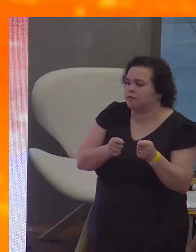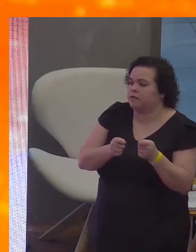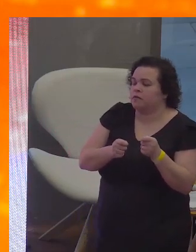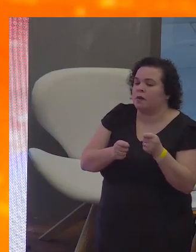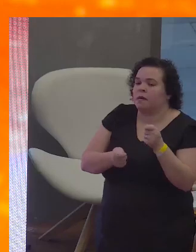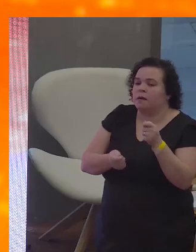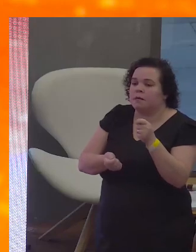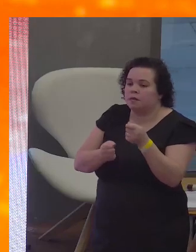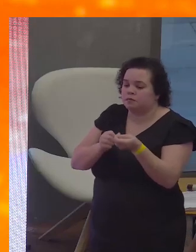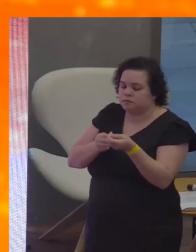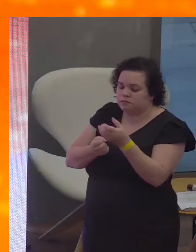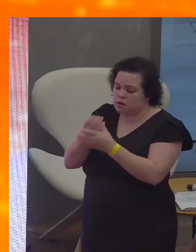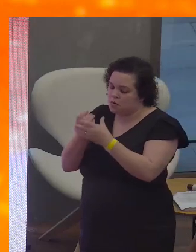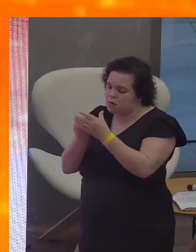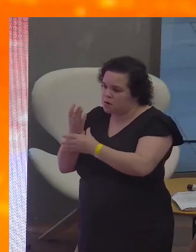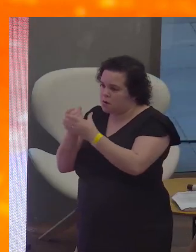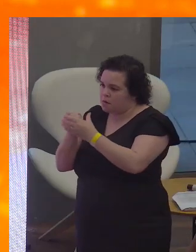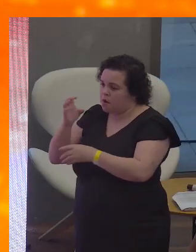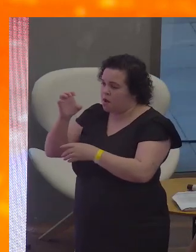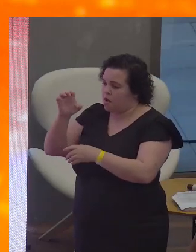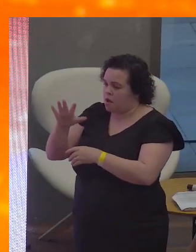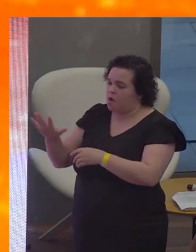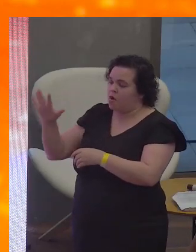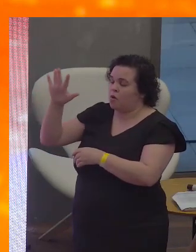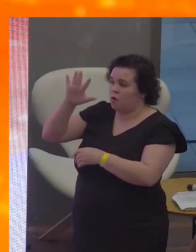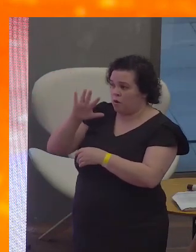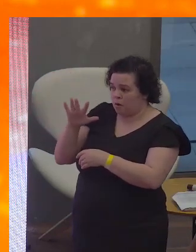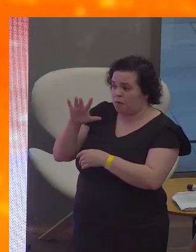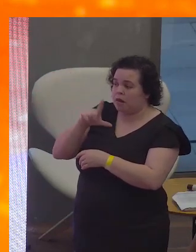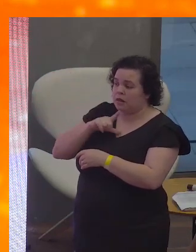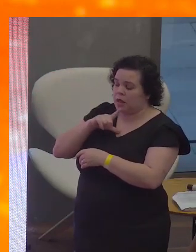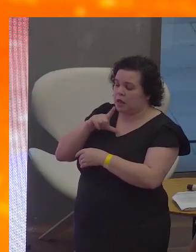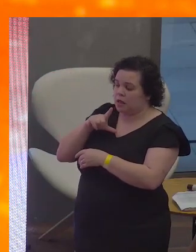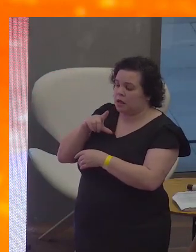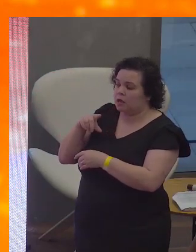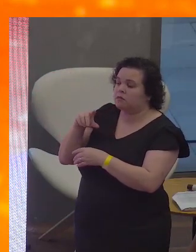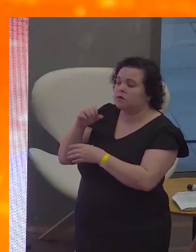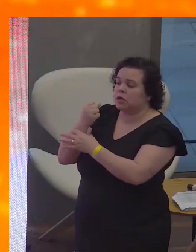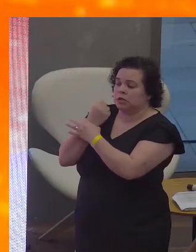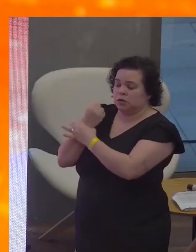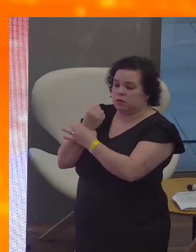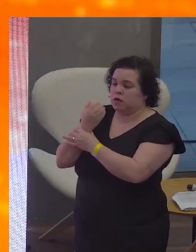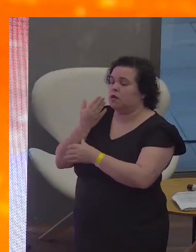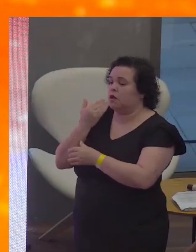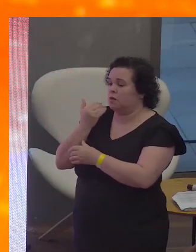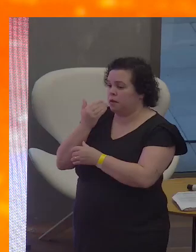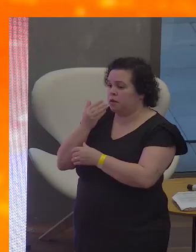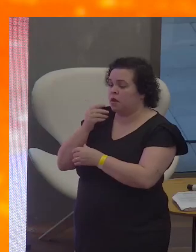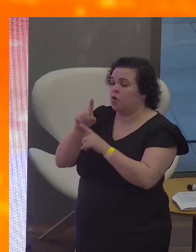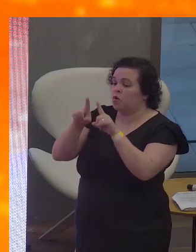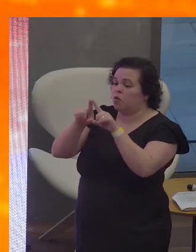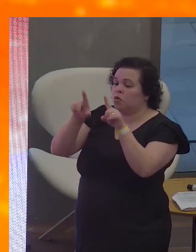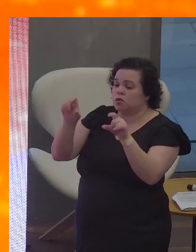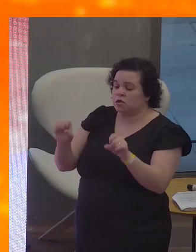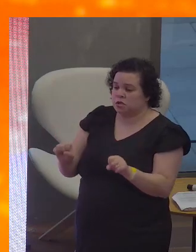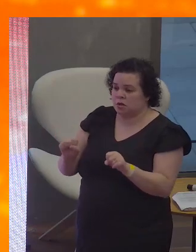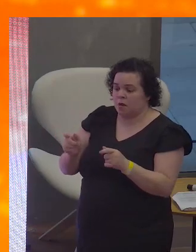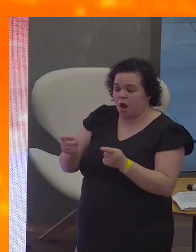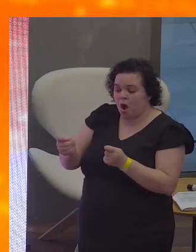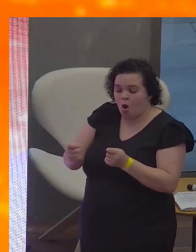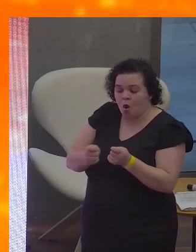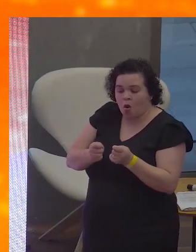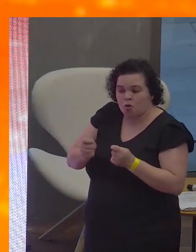produtivo? Tá? Como na Europa está dentro da segurança alimentar, o sistema é o sistema de